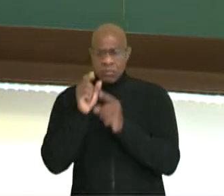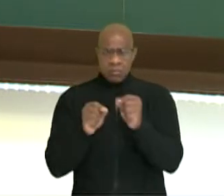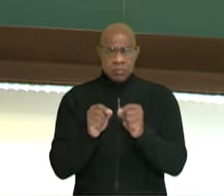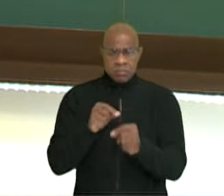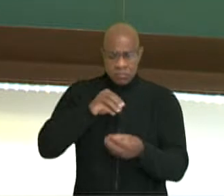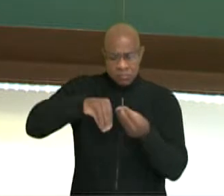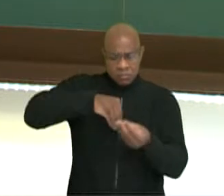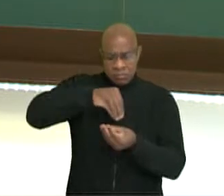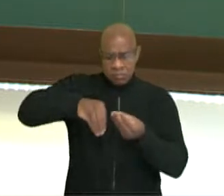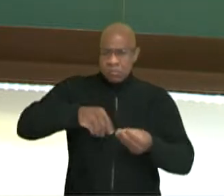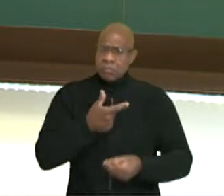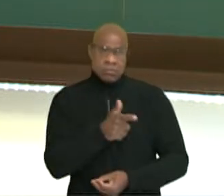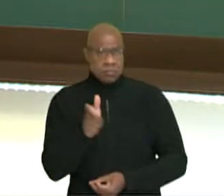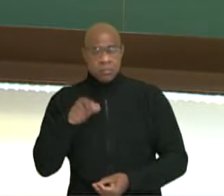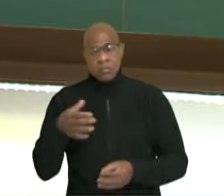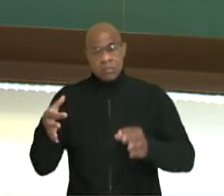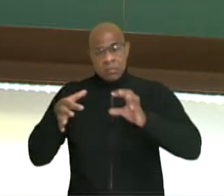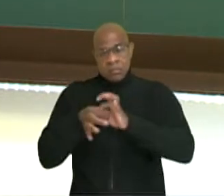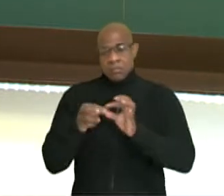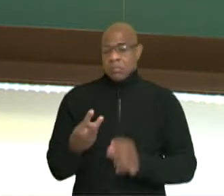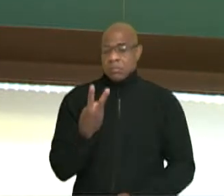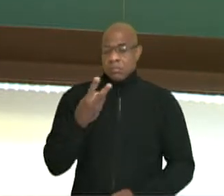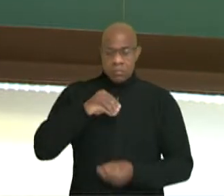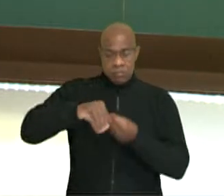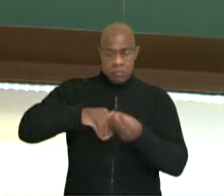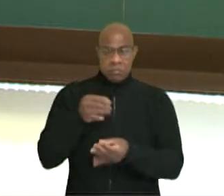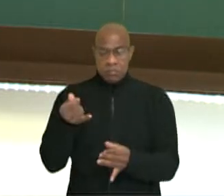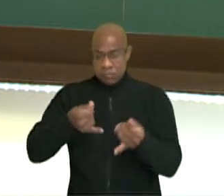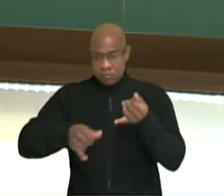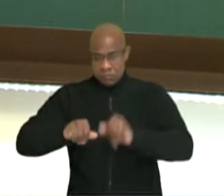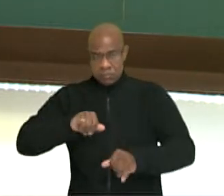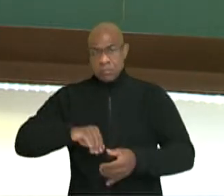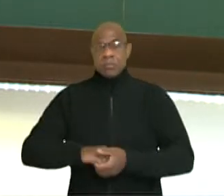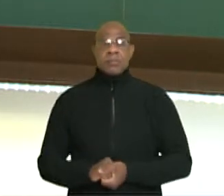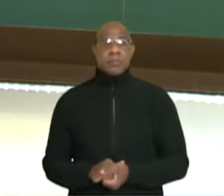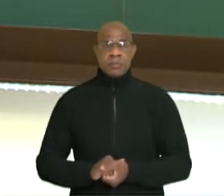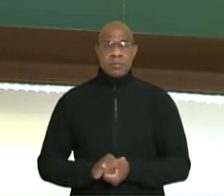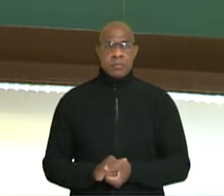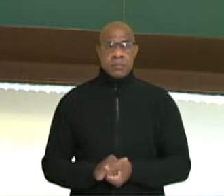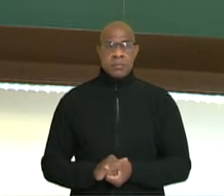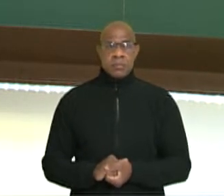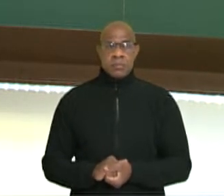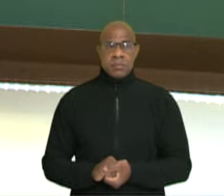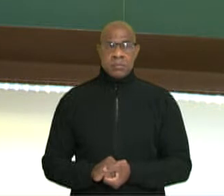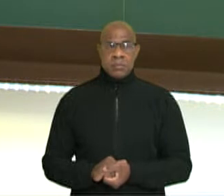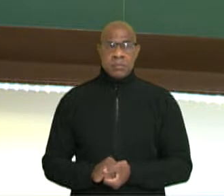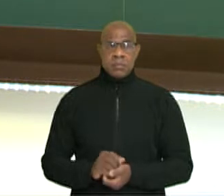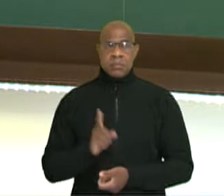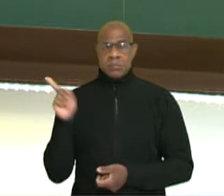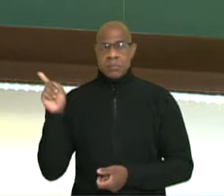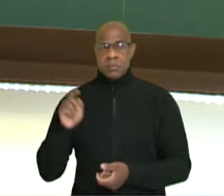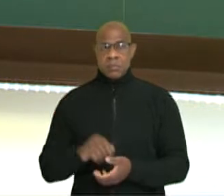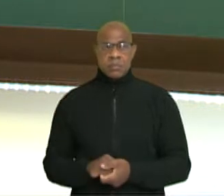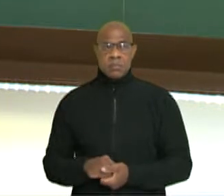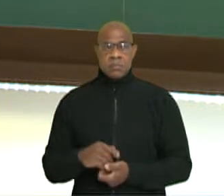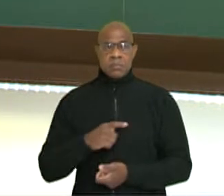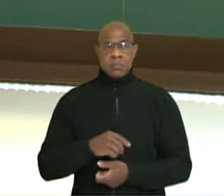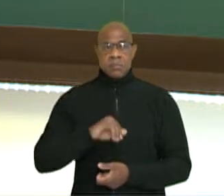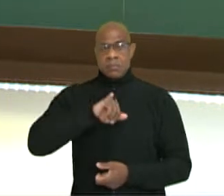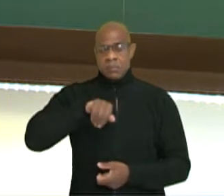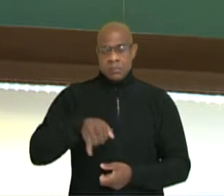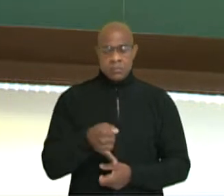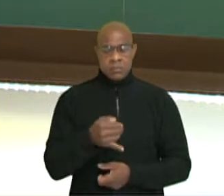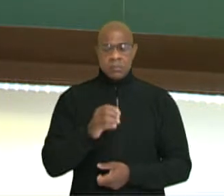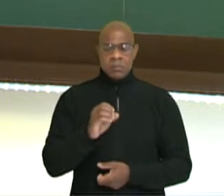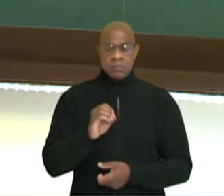era elementar, e sim a união de dois elementos químicos, uma substância. Na sequência, a gente tem o John